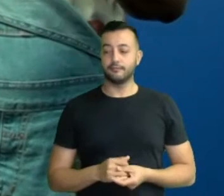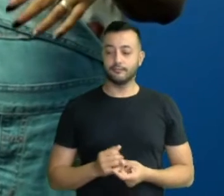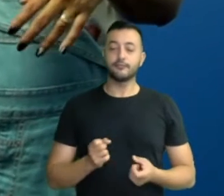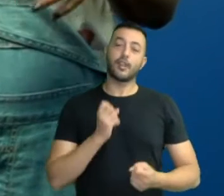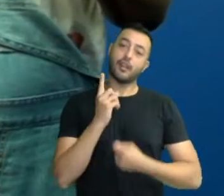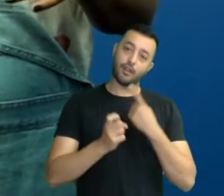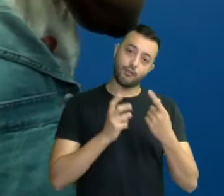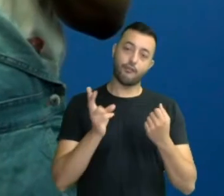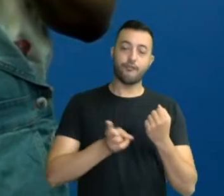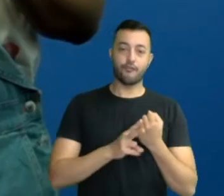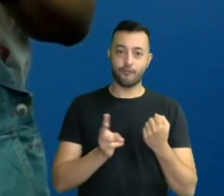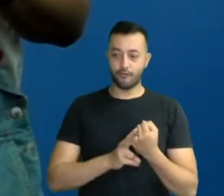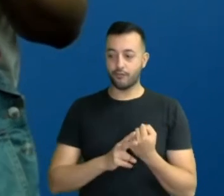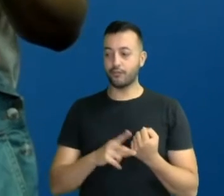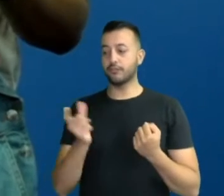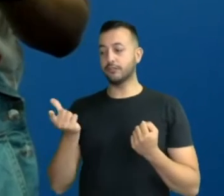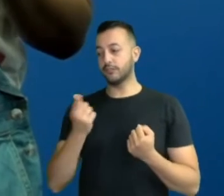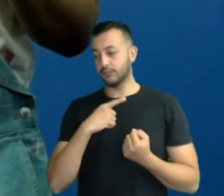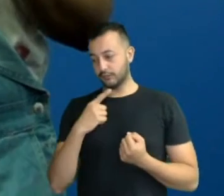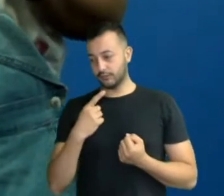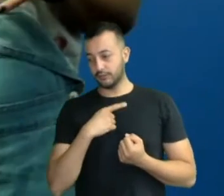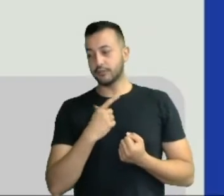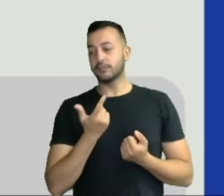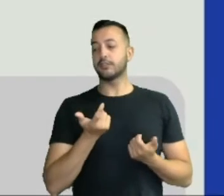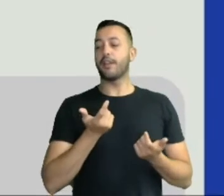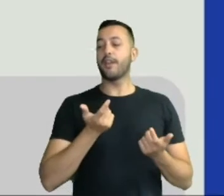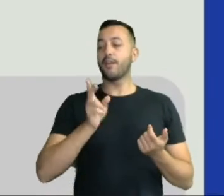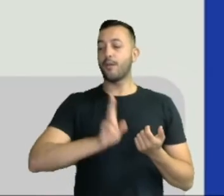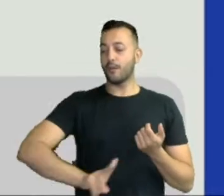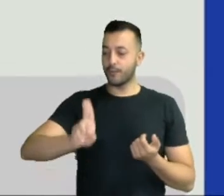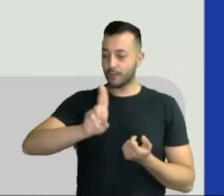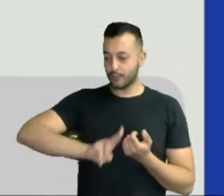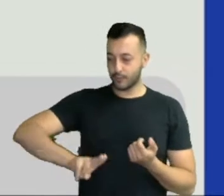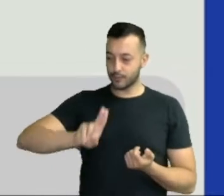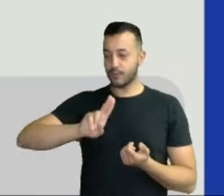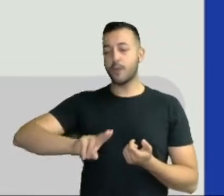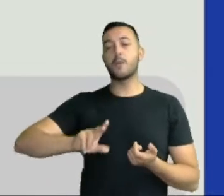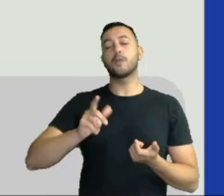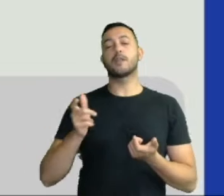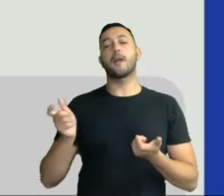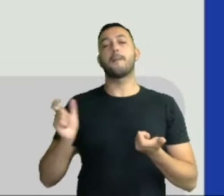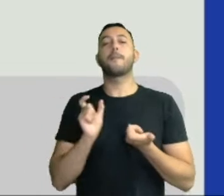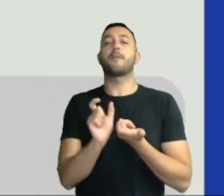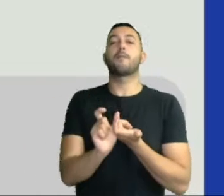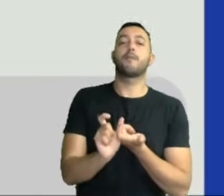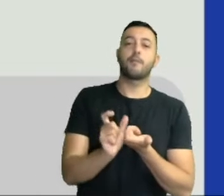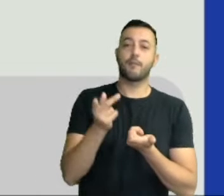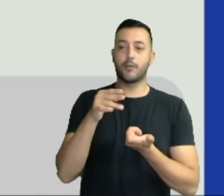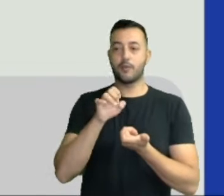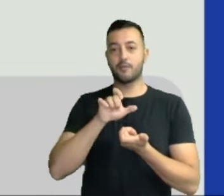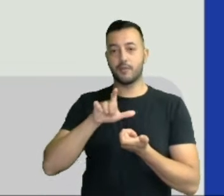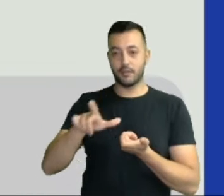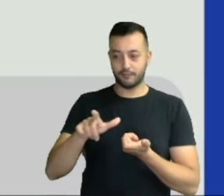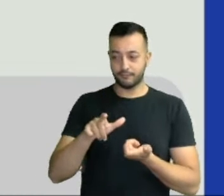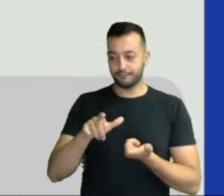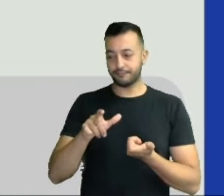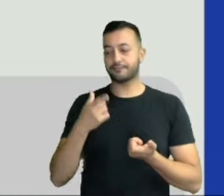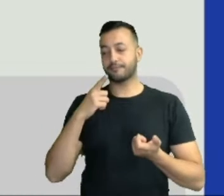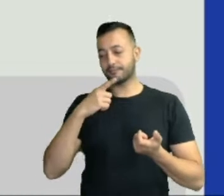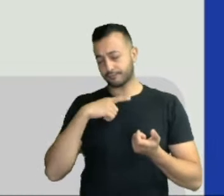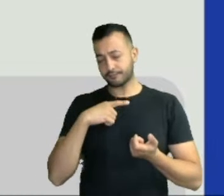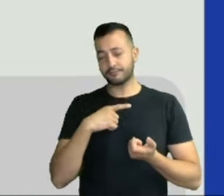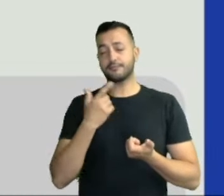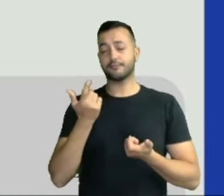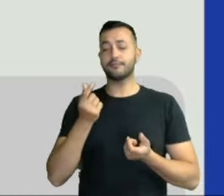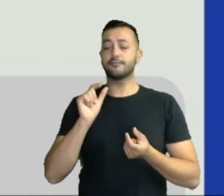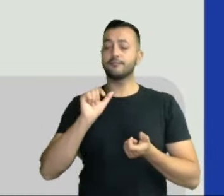Algunos verbos presentan cambio quando são usados de forma pronominal. E aí nós temos, os